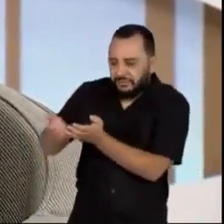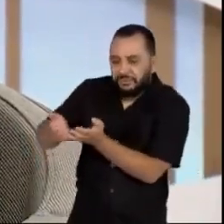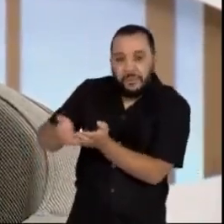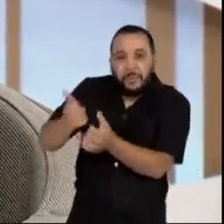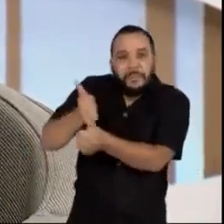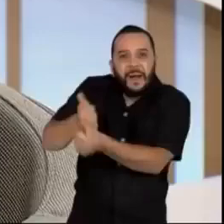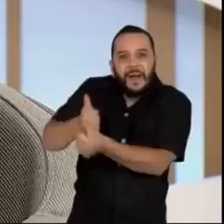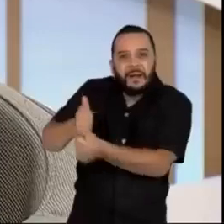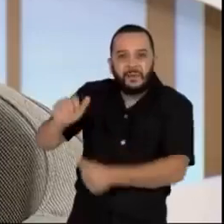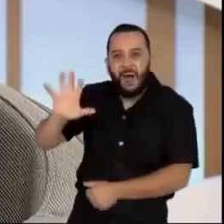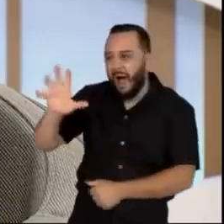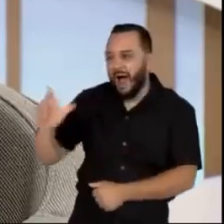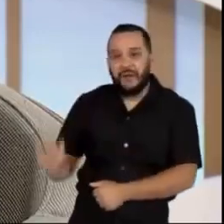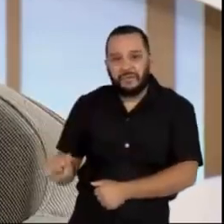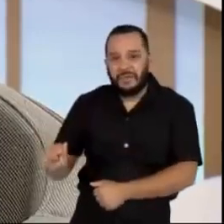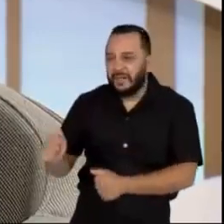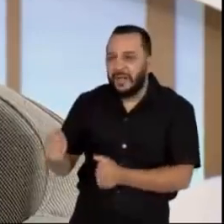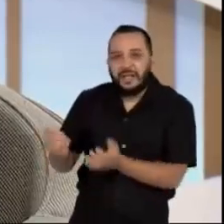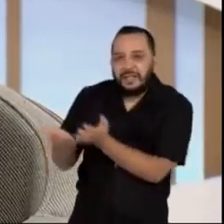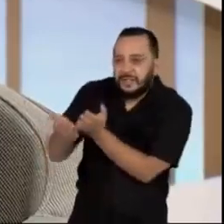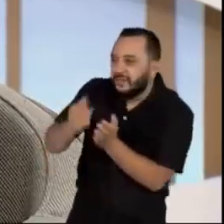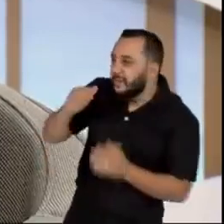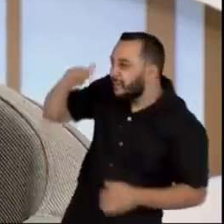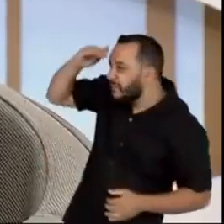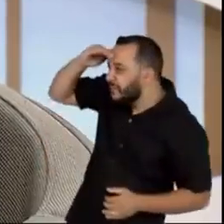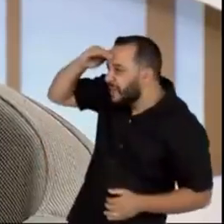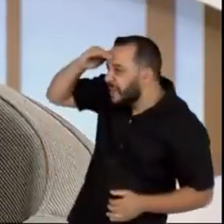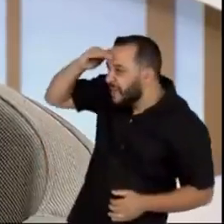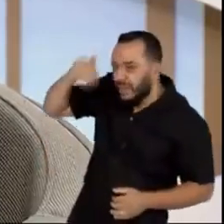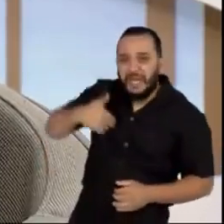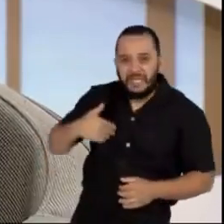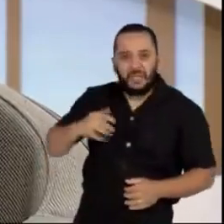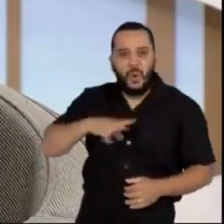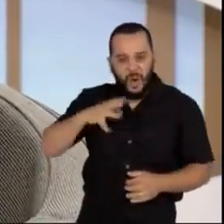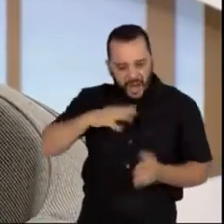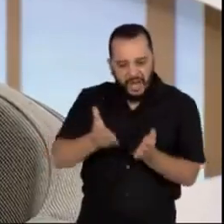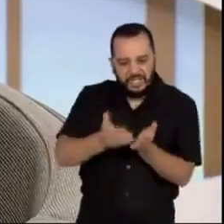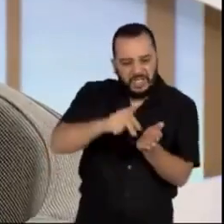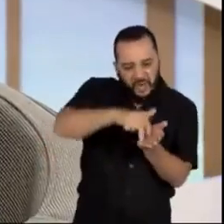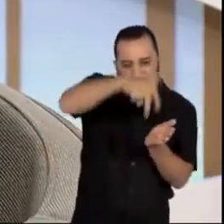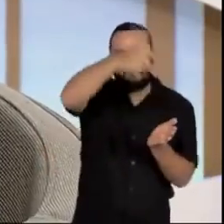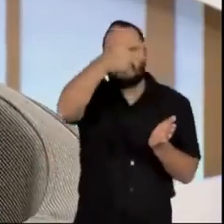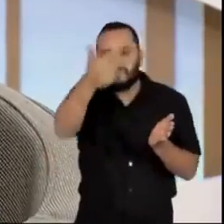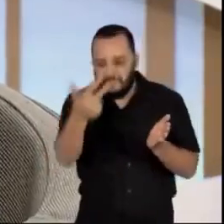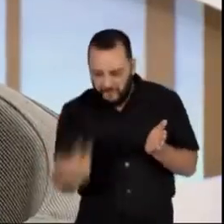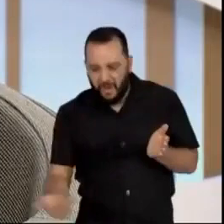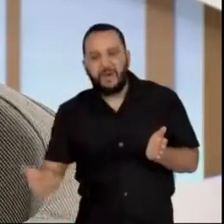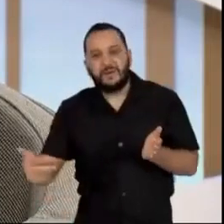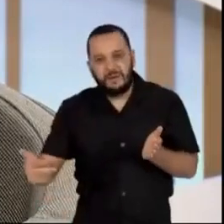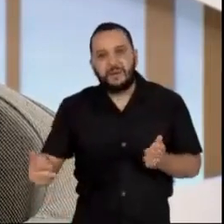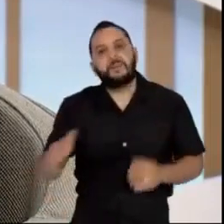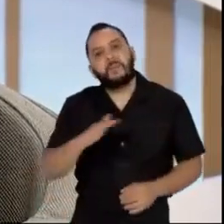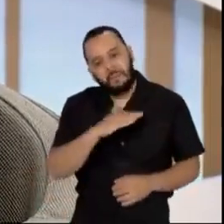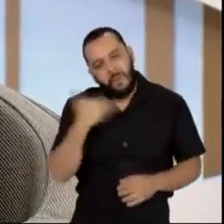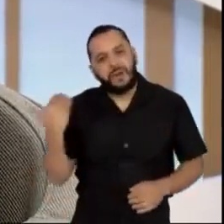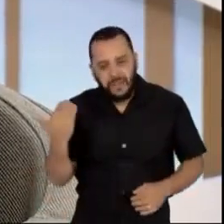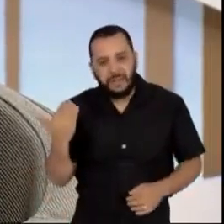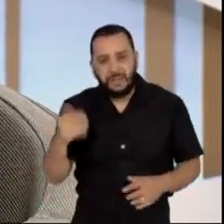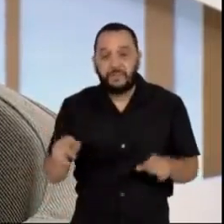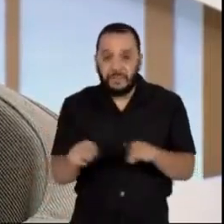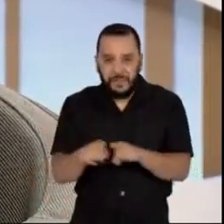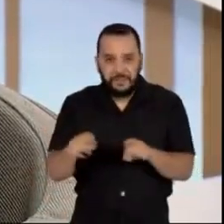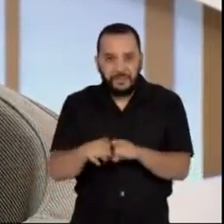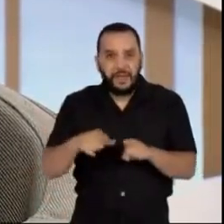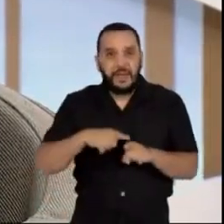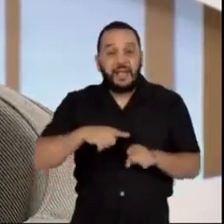origem acorde jamais voltaria ainda tava à vista então eles atiravam lá eu morri se de rebelião os navios eram